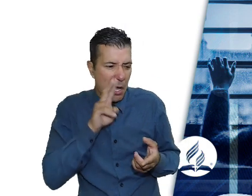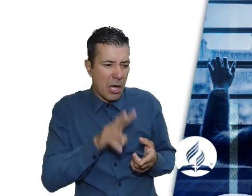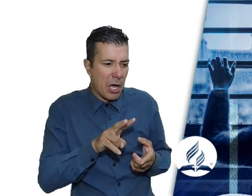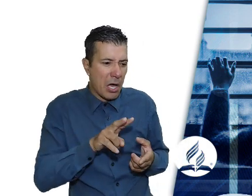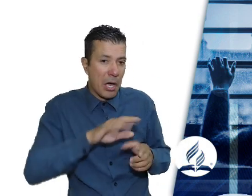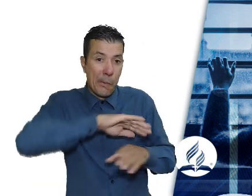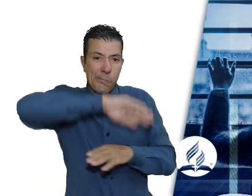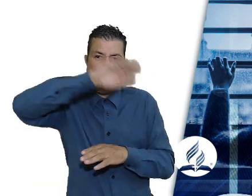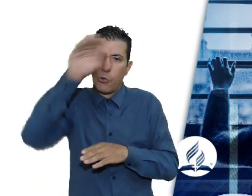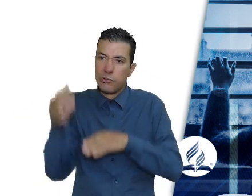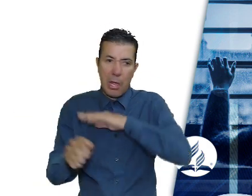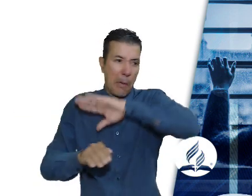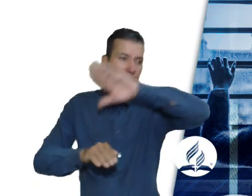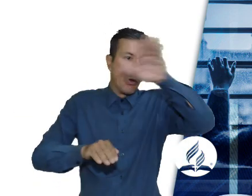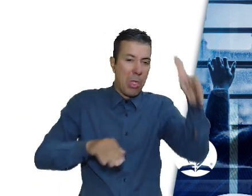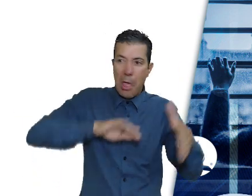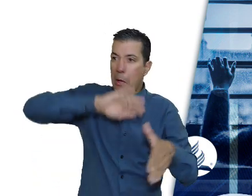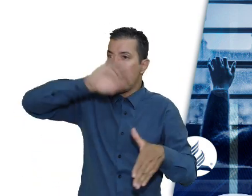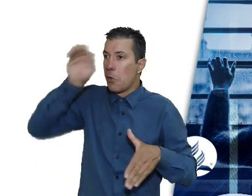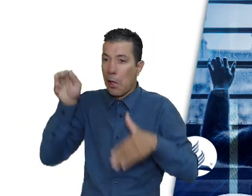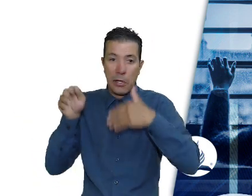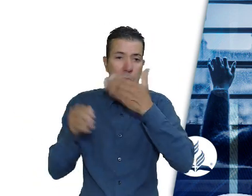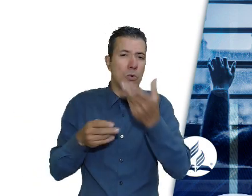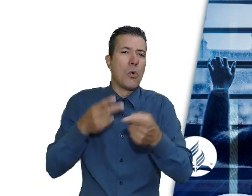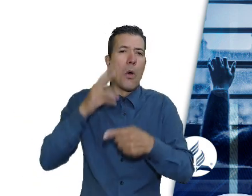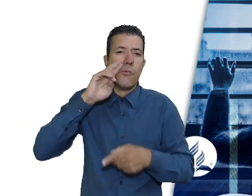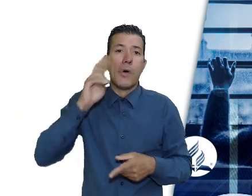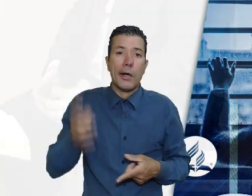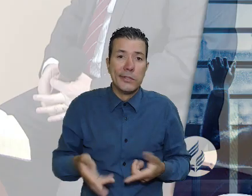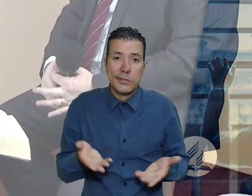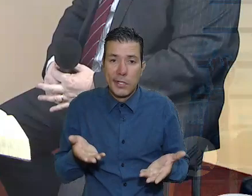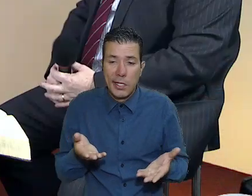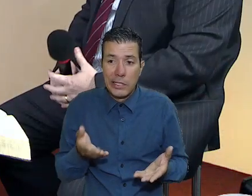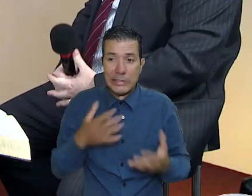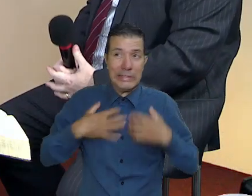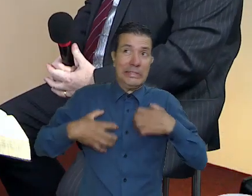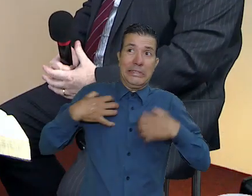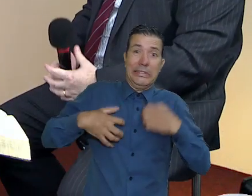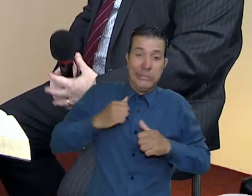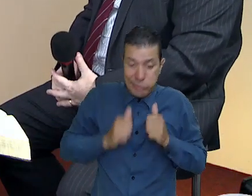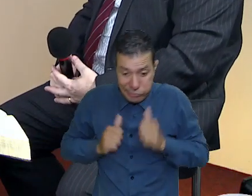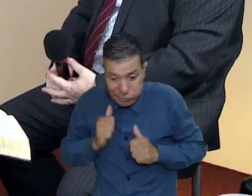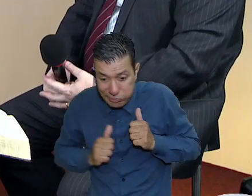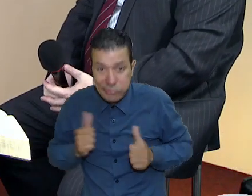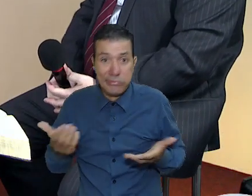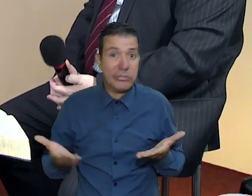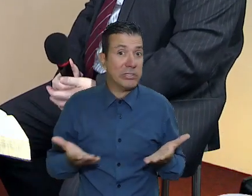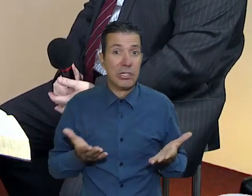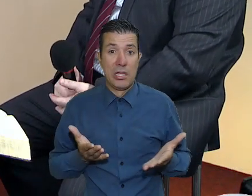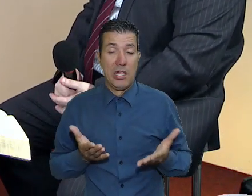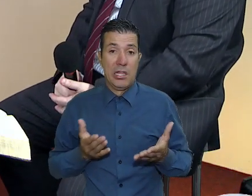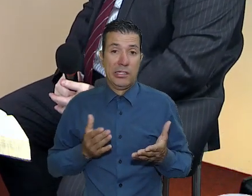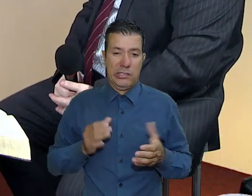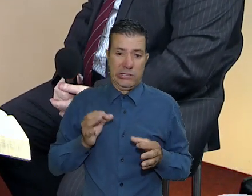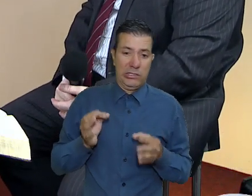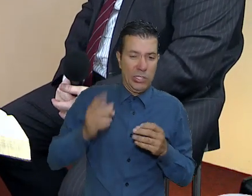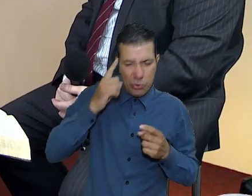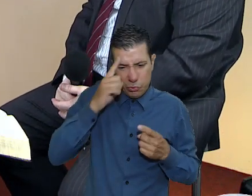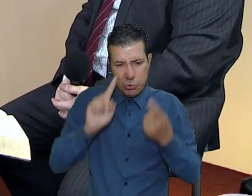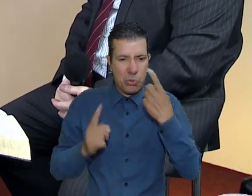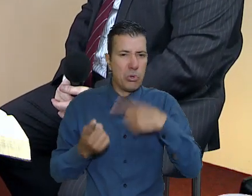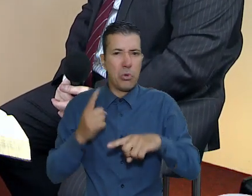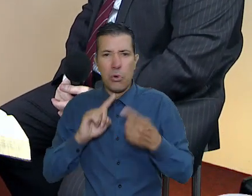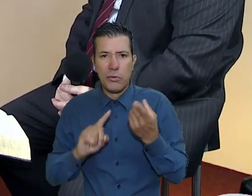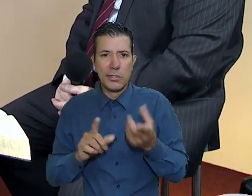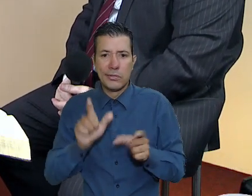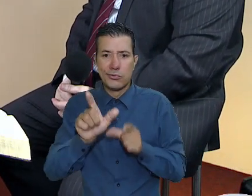as montanhas que caiam sobre eles? Qual é a razão? Por que esse desespero? Por que essa falta de incerteza? Certeza de segurança da